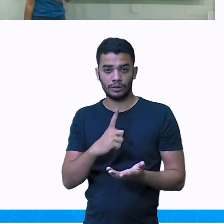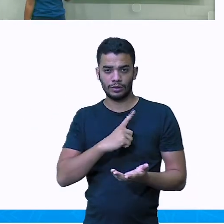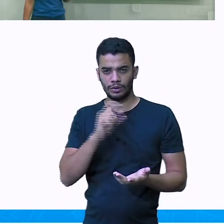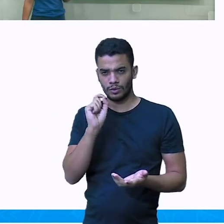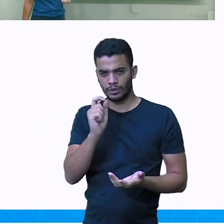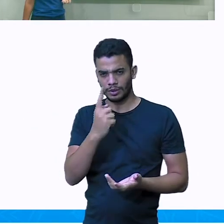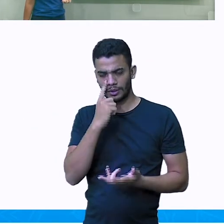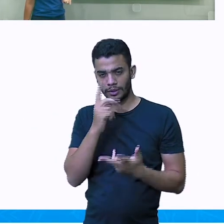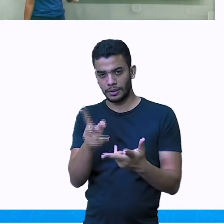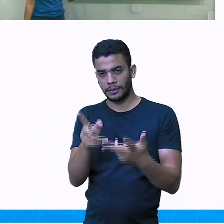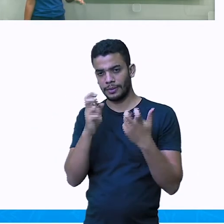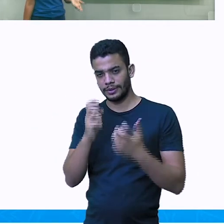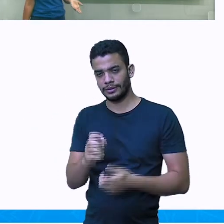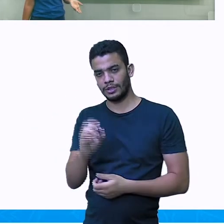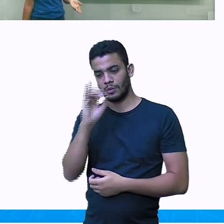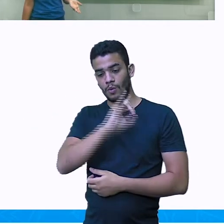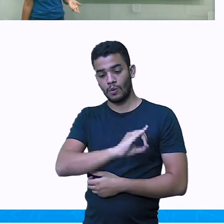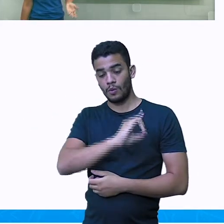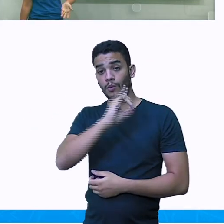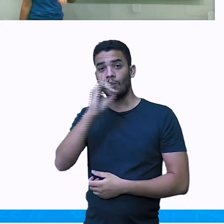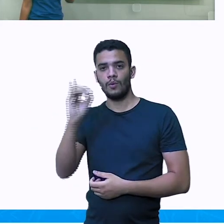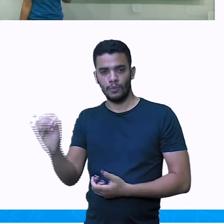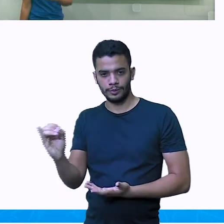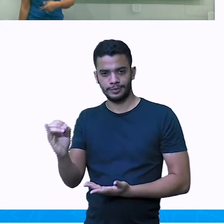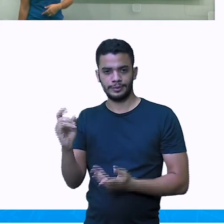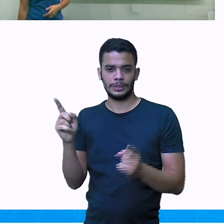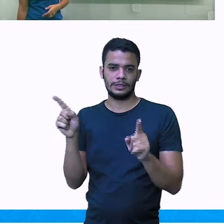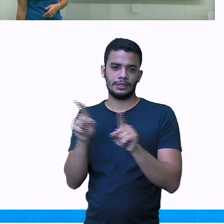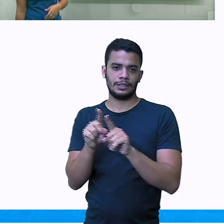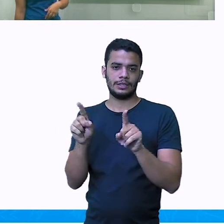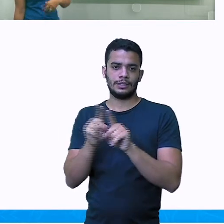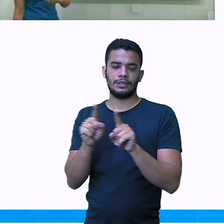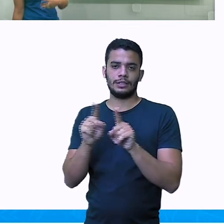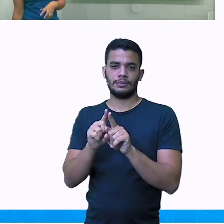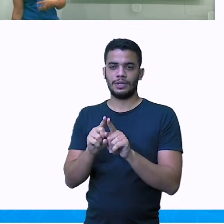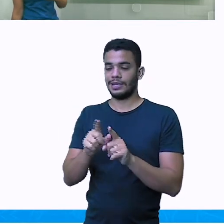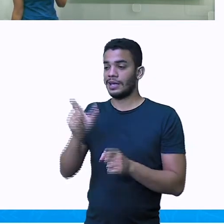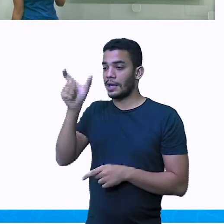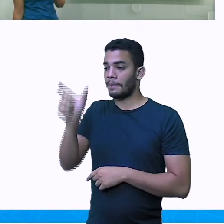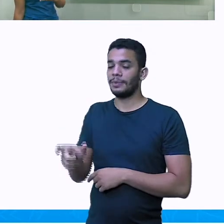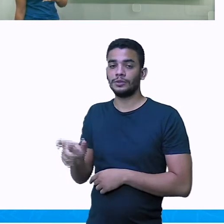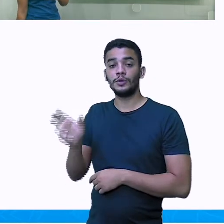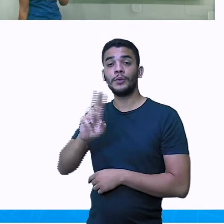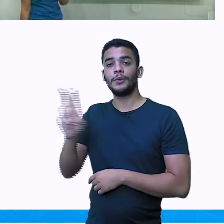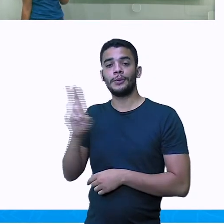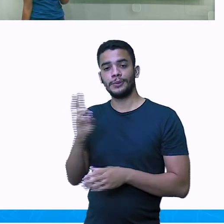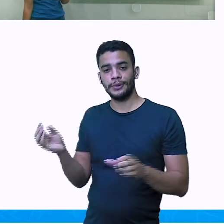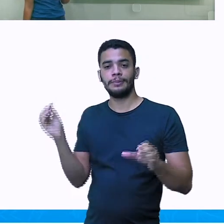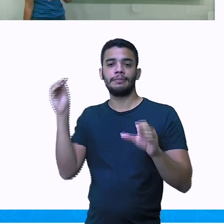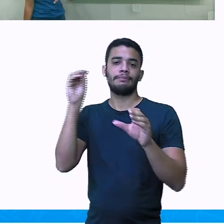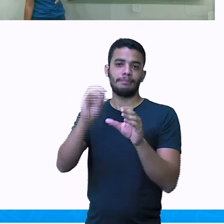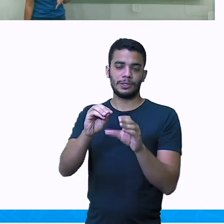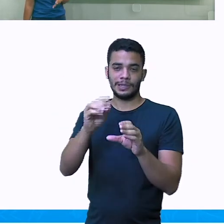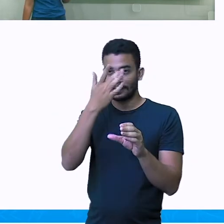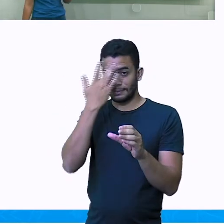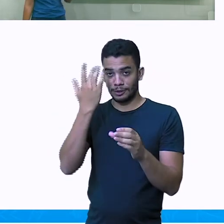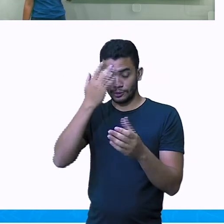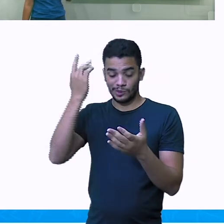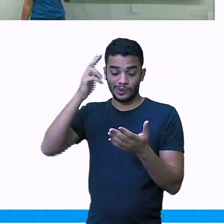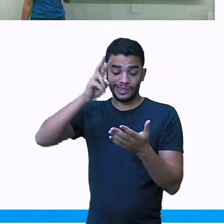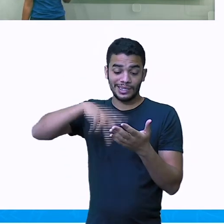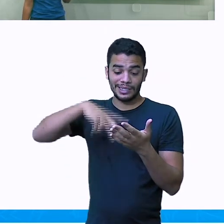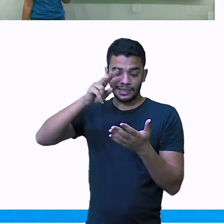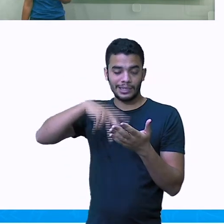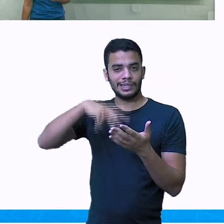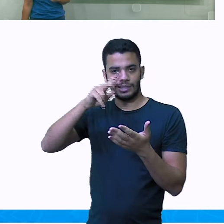nós temos o Oi, que é uma saudação, e Bernardo, que é o destinatário dessa carta, que é para